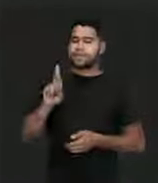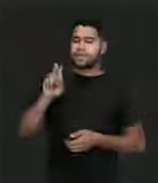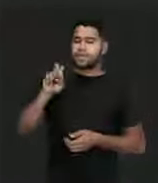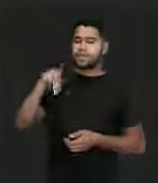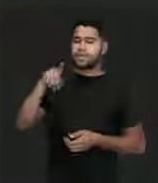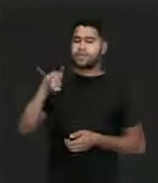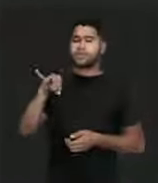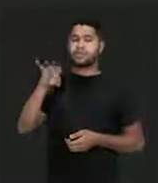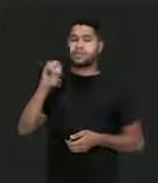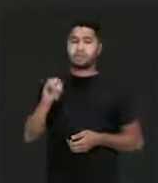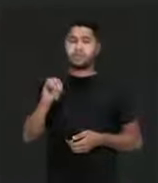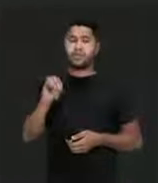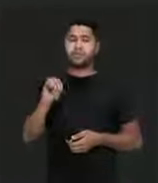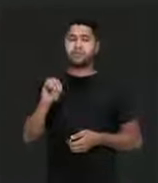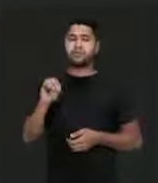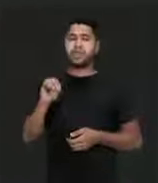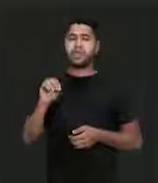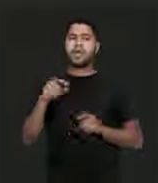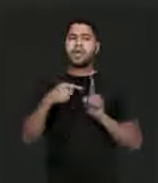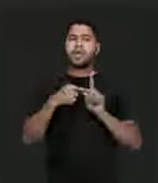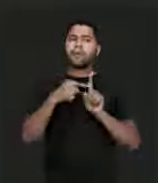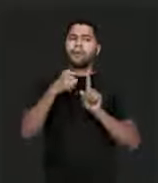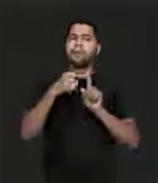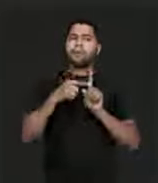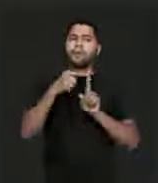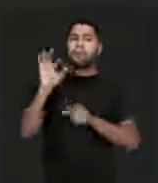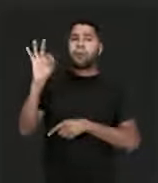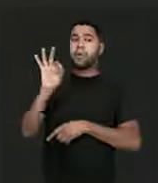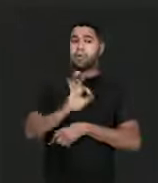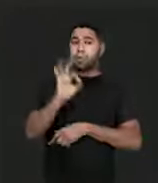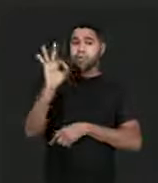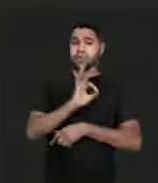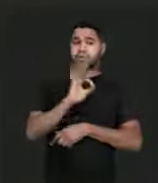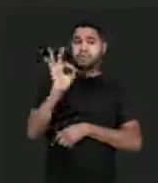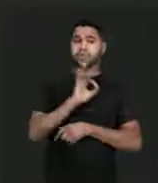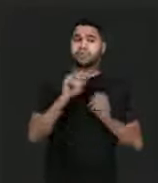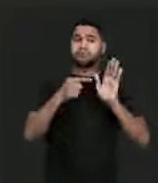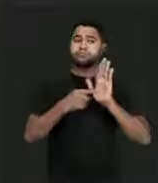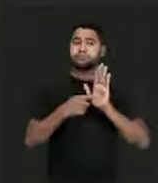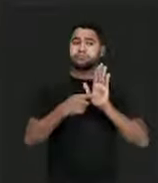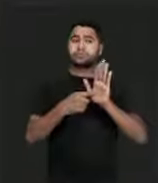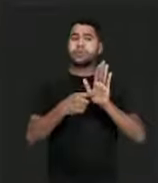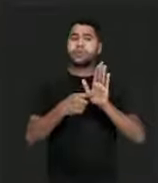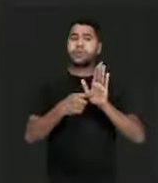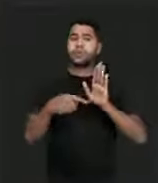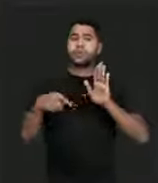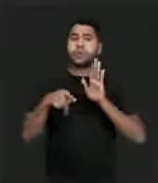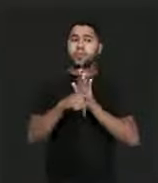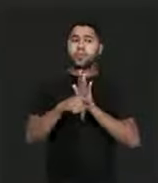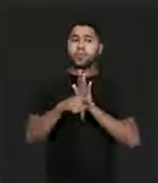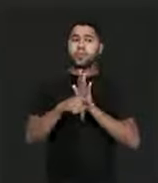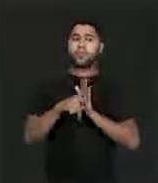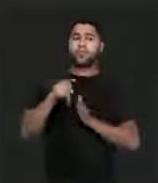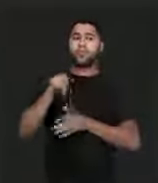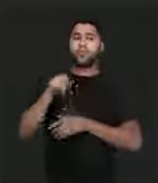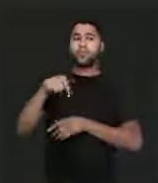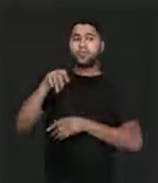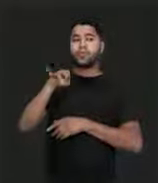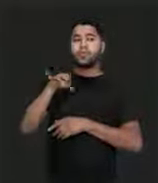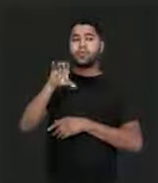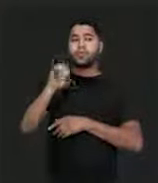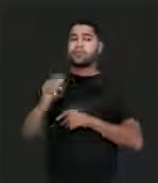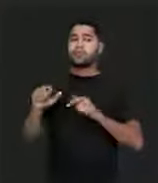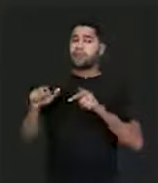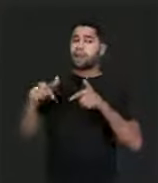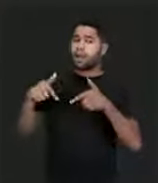máquina térmica é medido em porcentagem e é definido pelo quociente entre o trabalho realizado